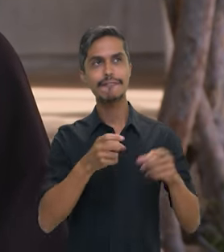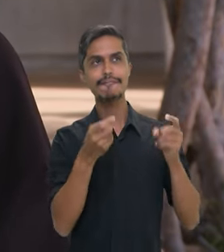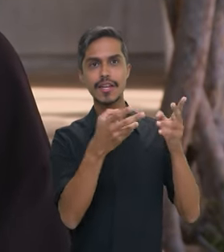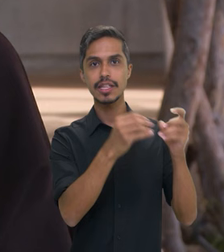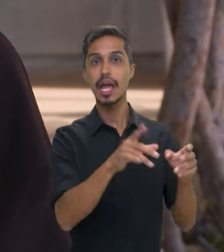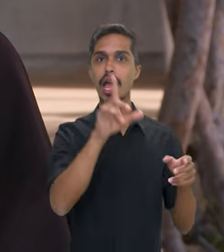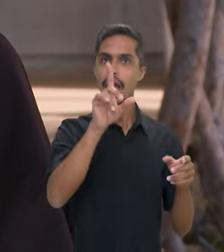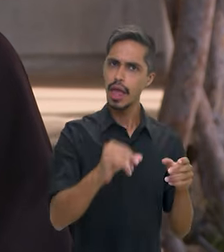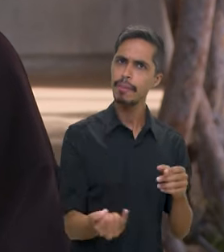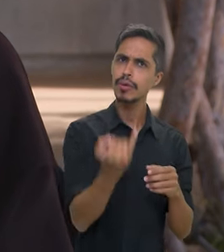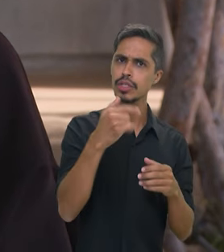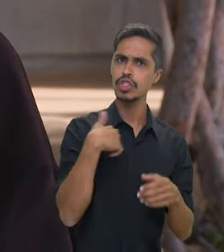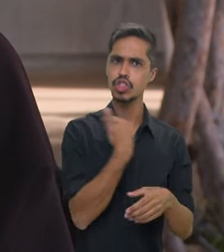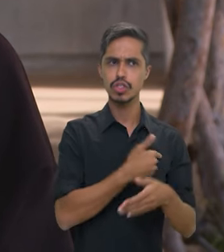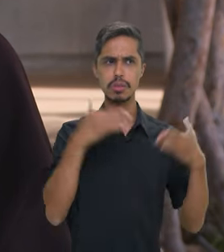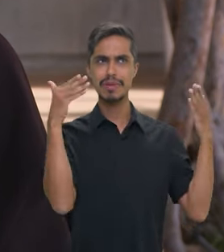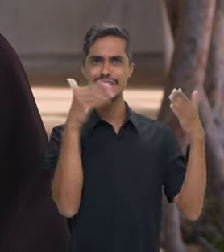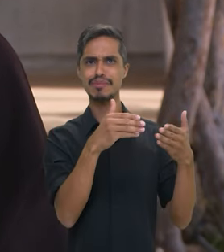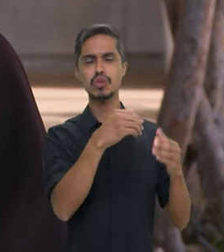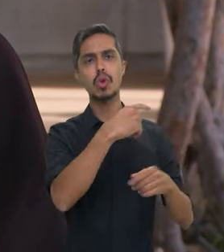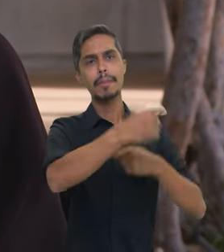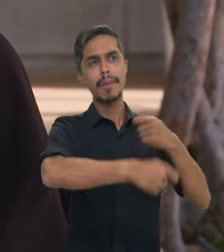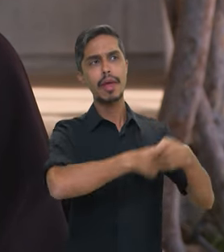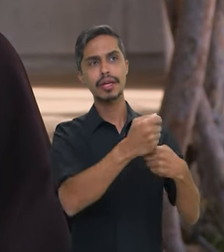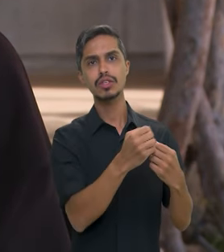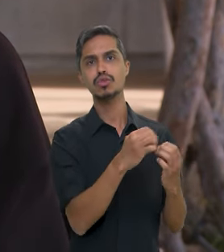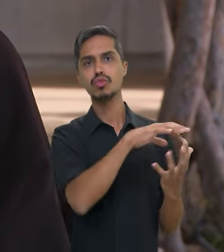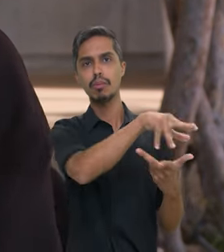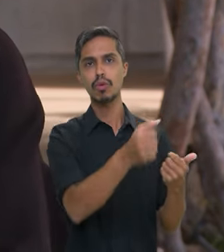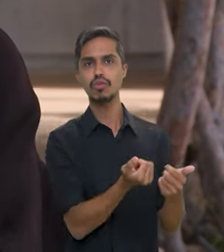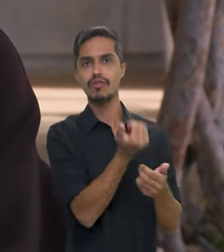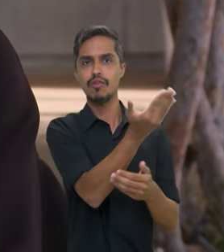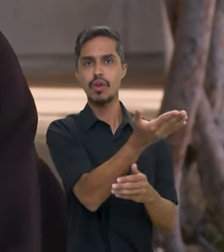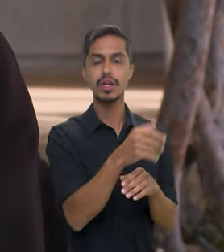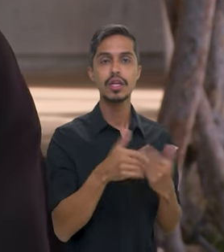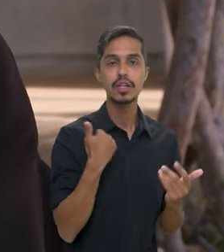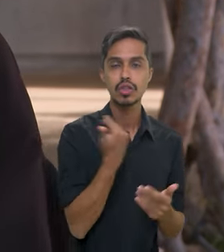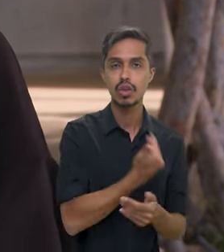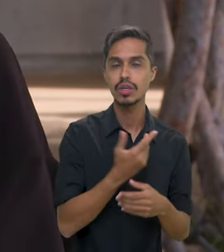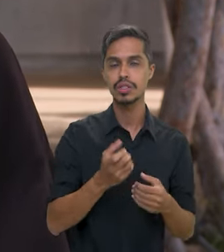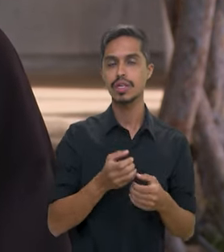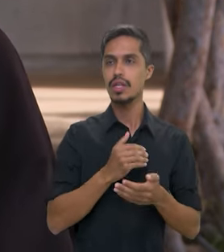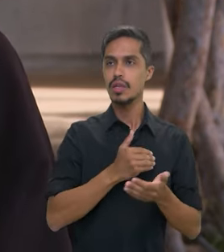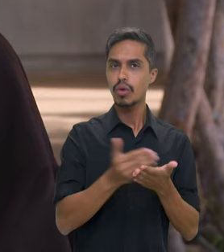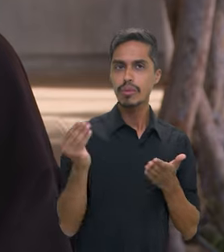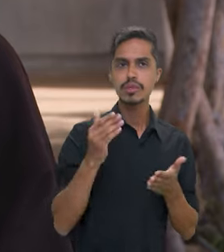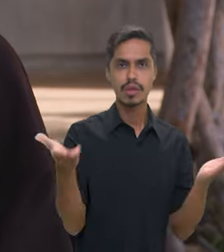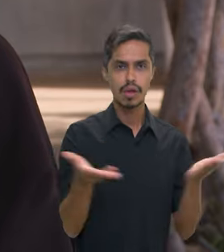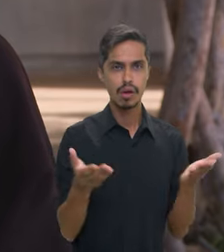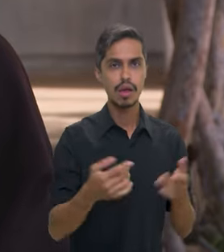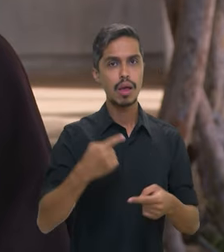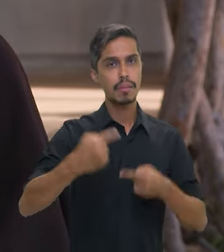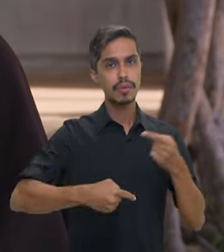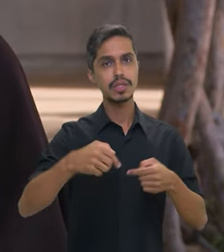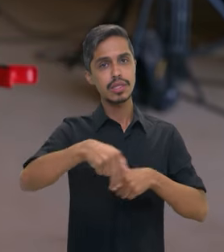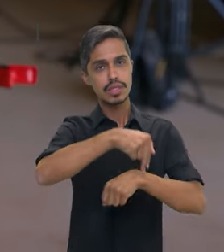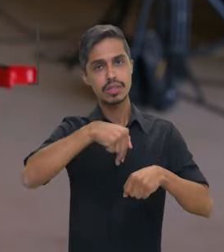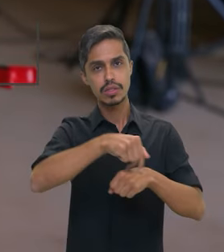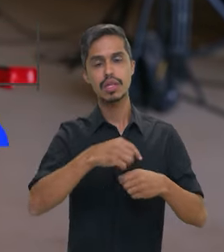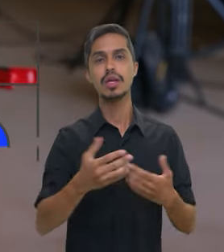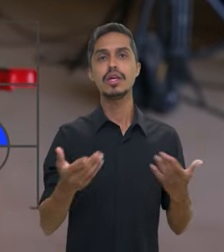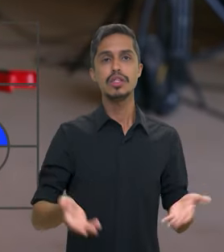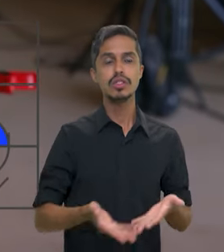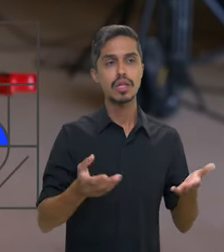elementos muito importantes para ampliar a nossa participação no mercado externo, isso sempre pode ser aprimorado. Nós lançamos recentemente a